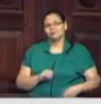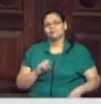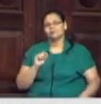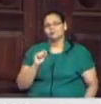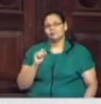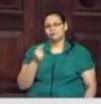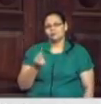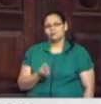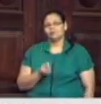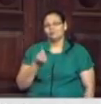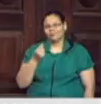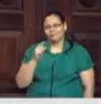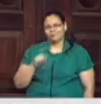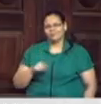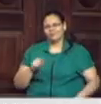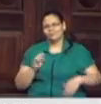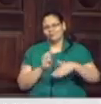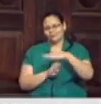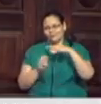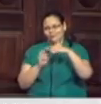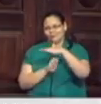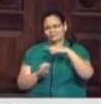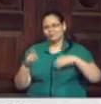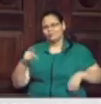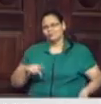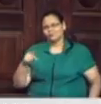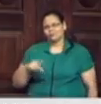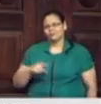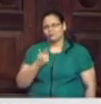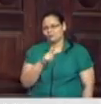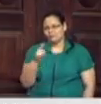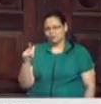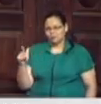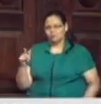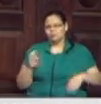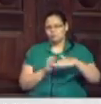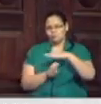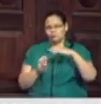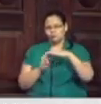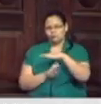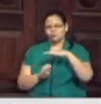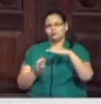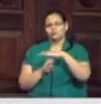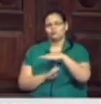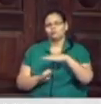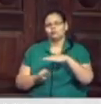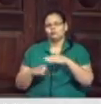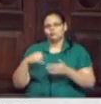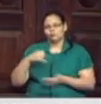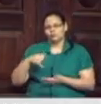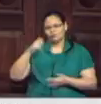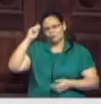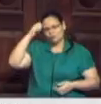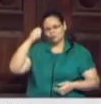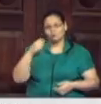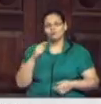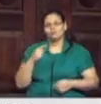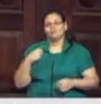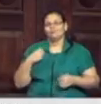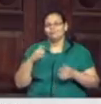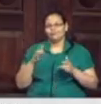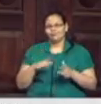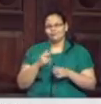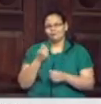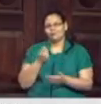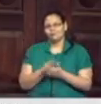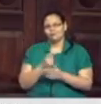a Petrobras, as outras empresas de petróleo, deixaram de pagar no estado do Rio de Janeiro no ano de